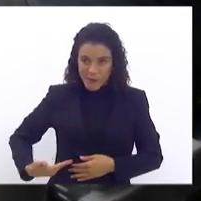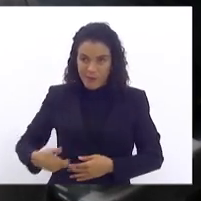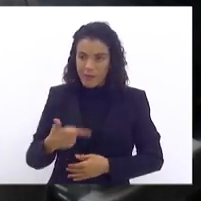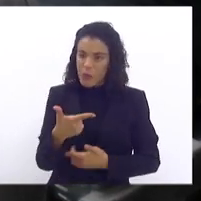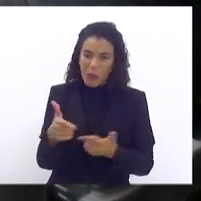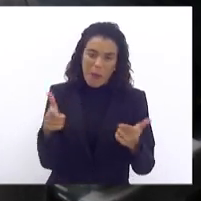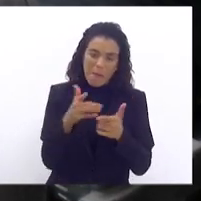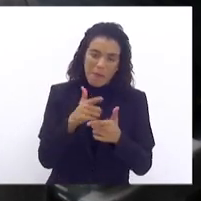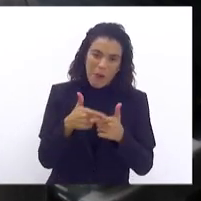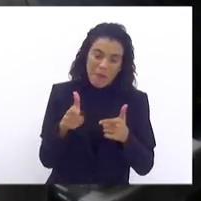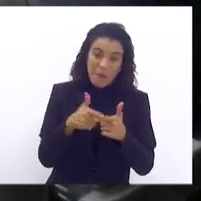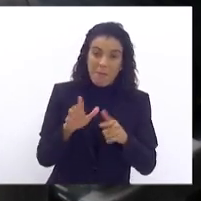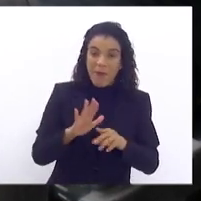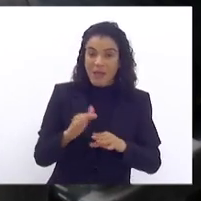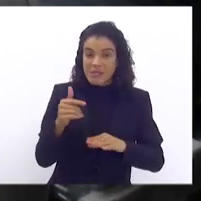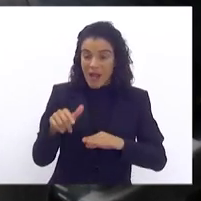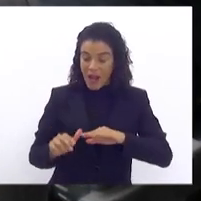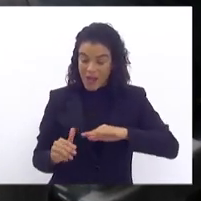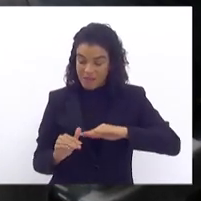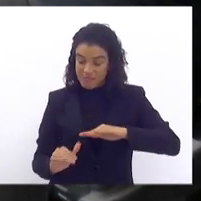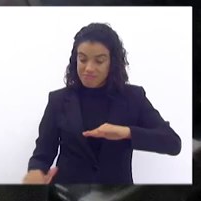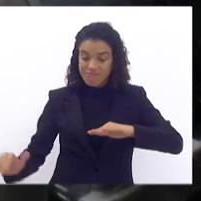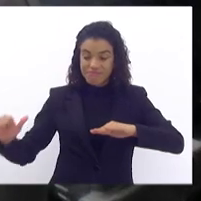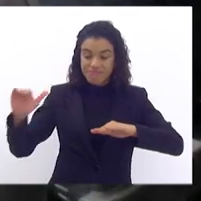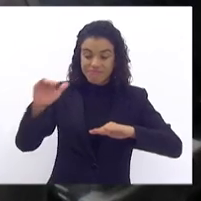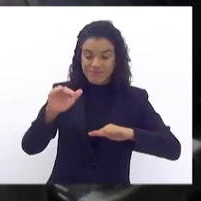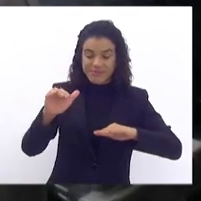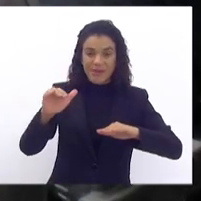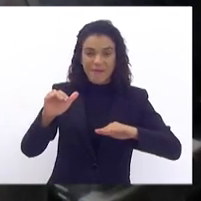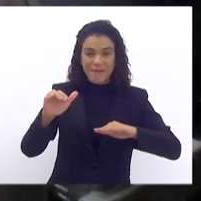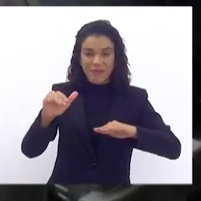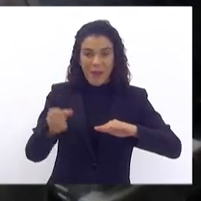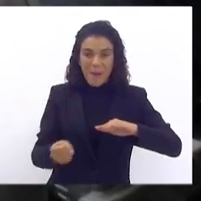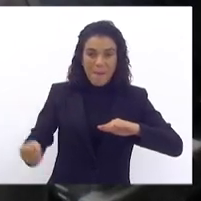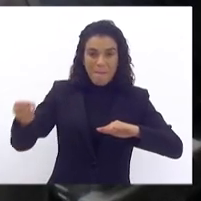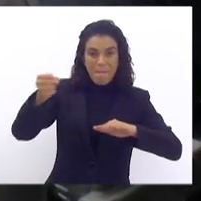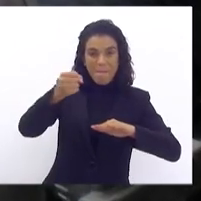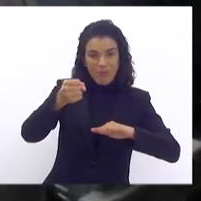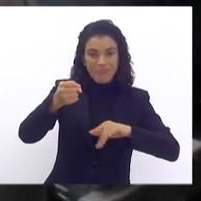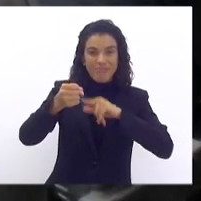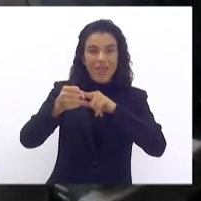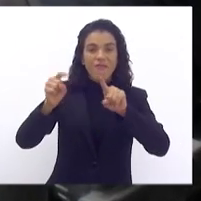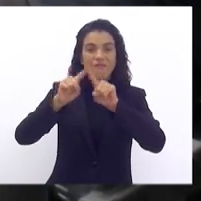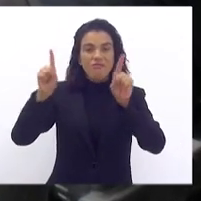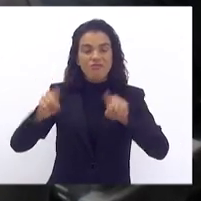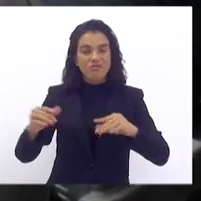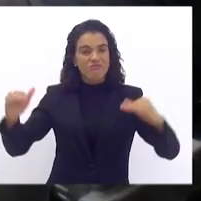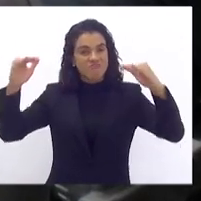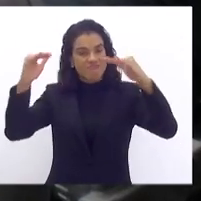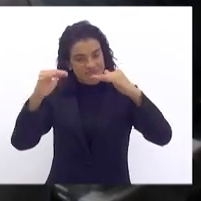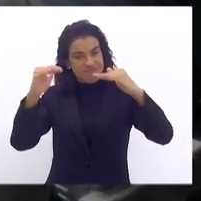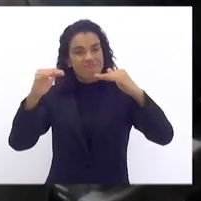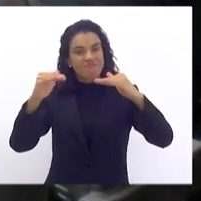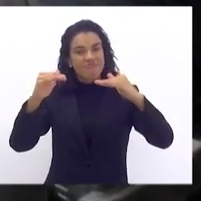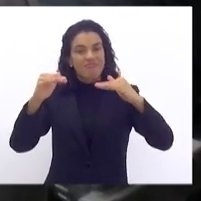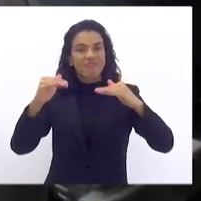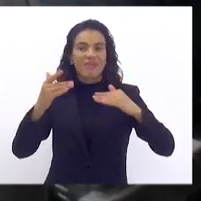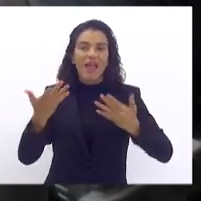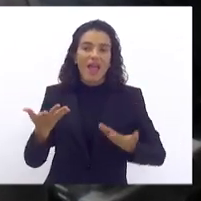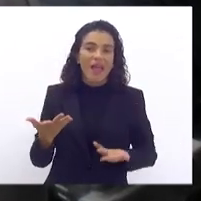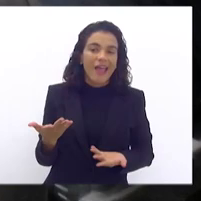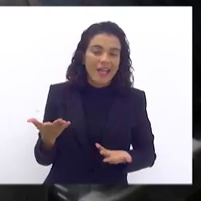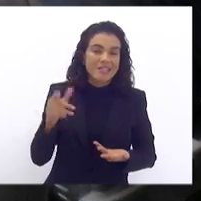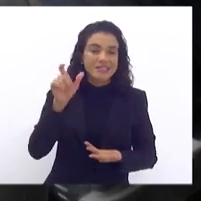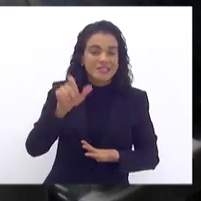nenhum problema, mas quando elas estão ali para serem promovidas ou indicadas a outros cargos ou preencher comissões importantes,